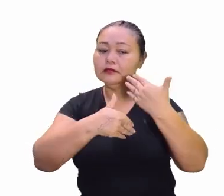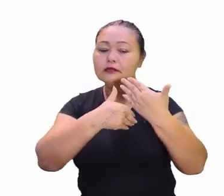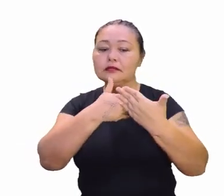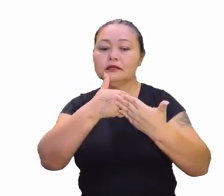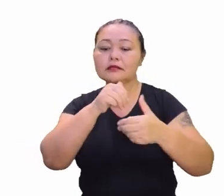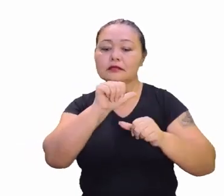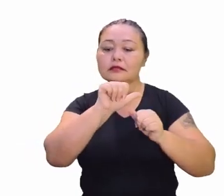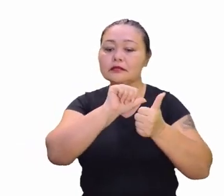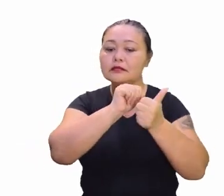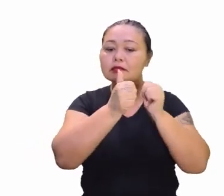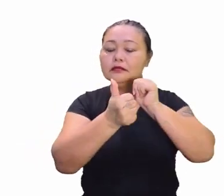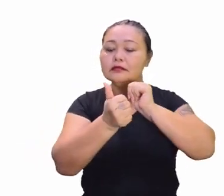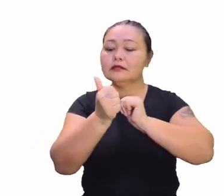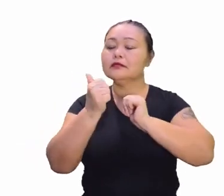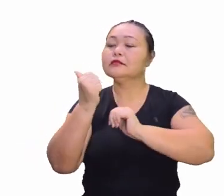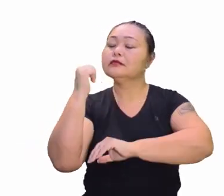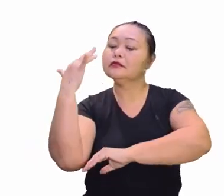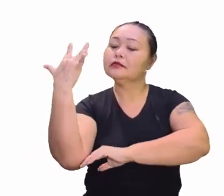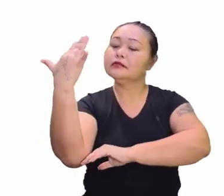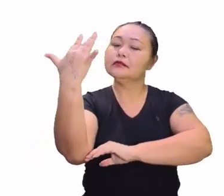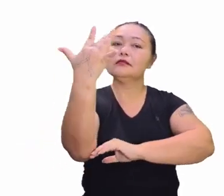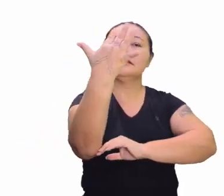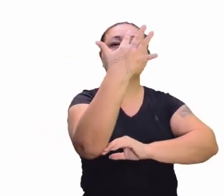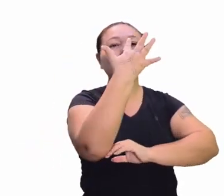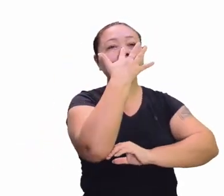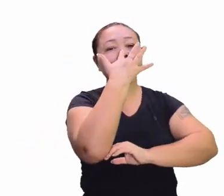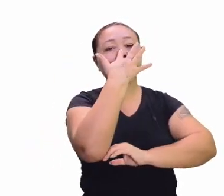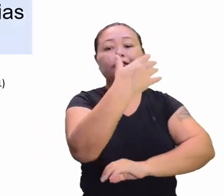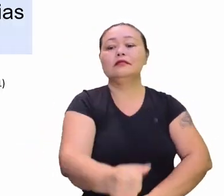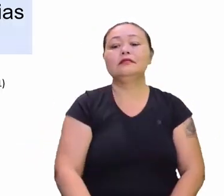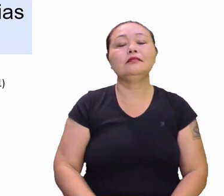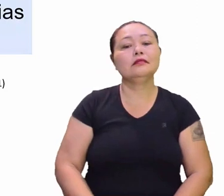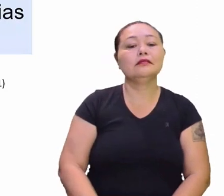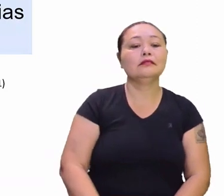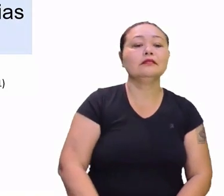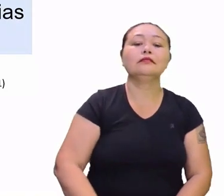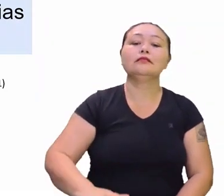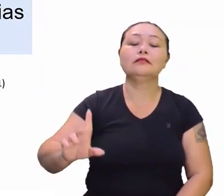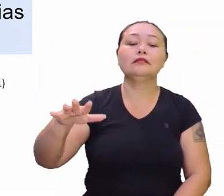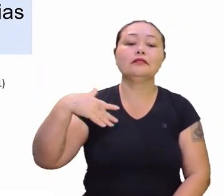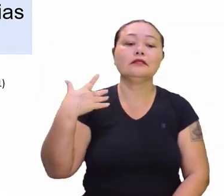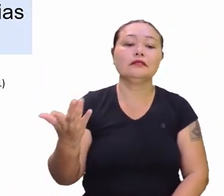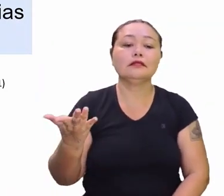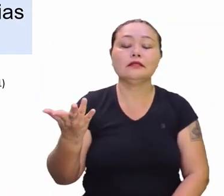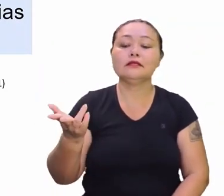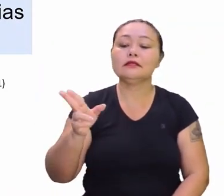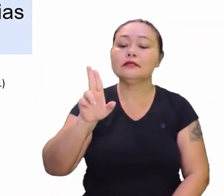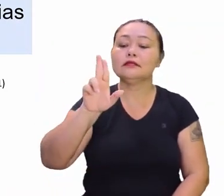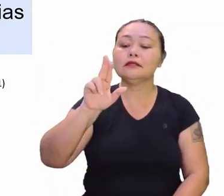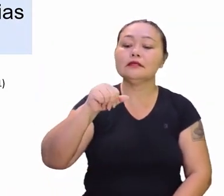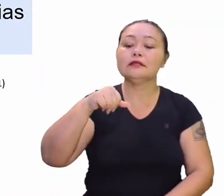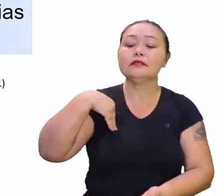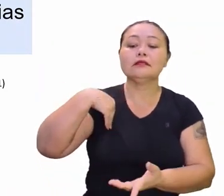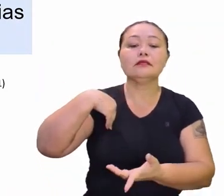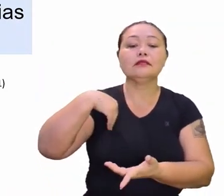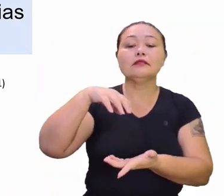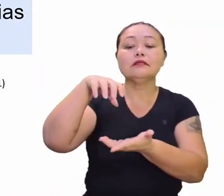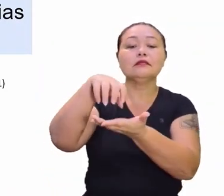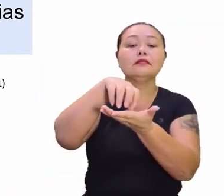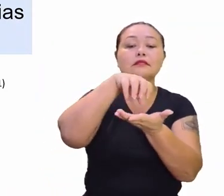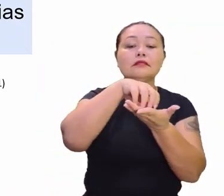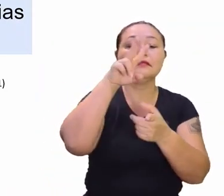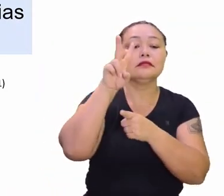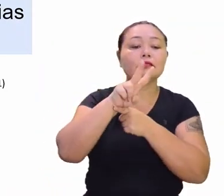o processo de transformação da paisagem. Muito bem. E unidades de conservação, o que